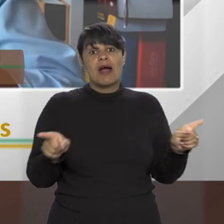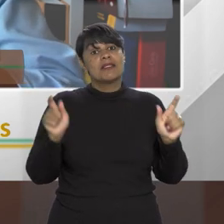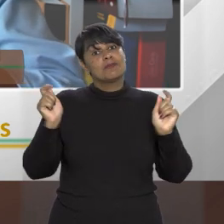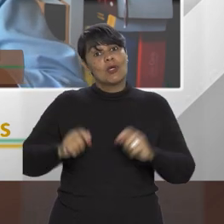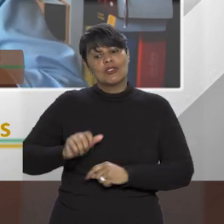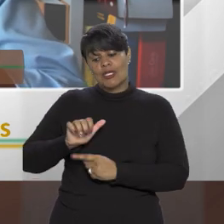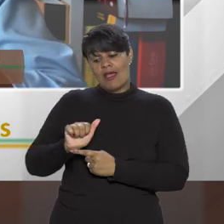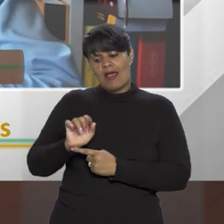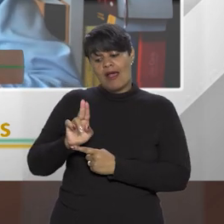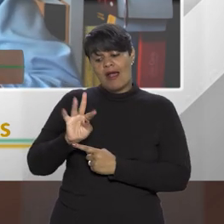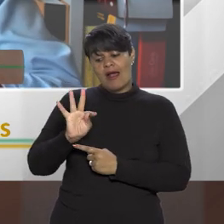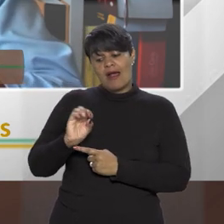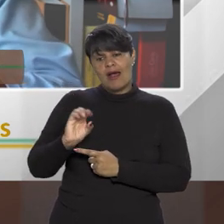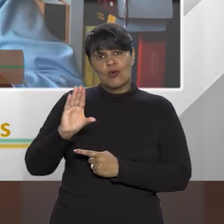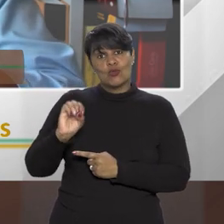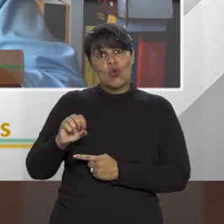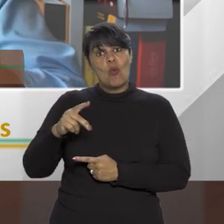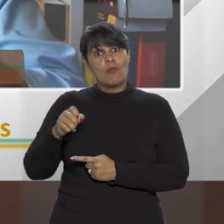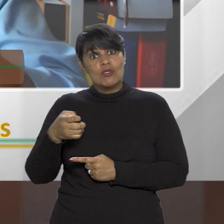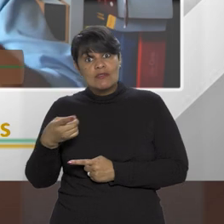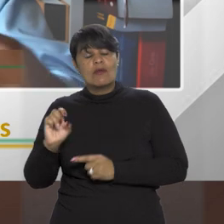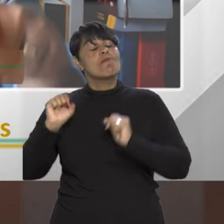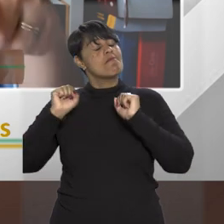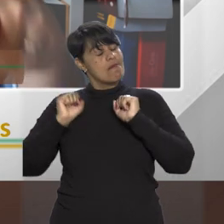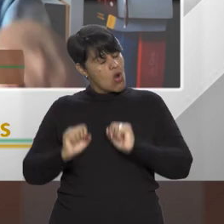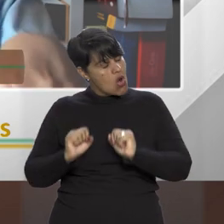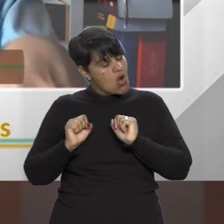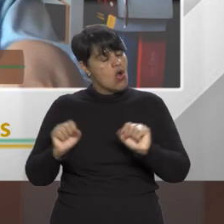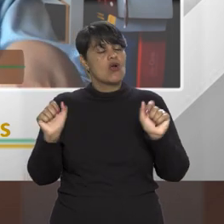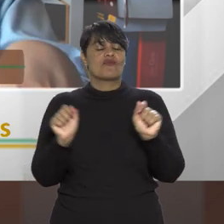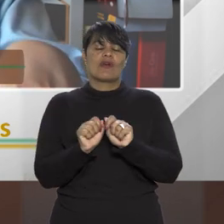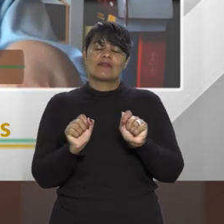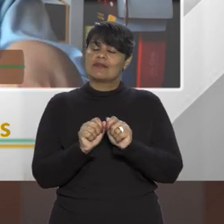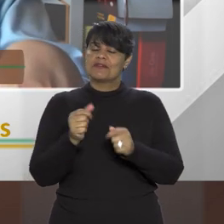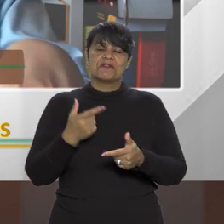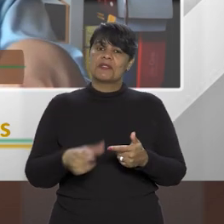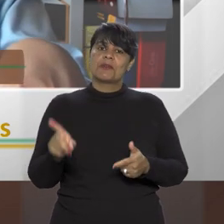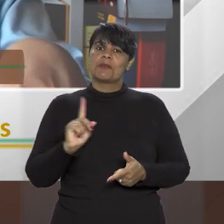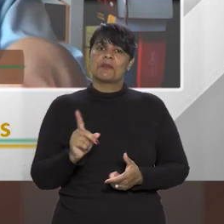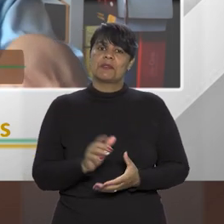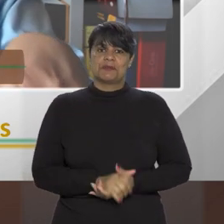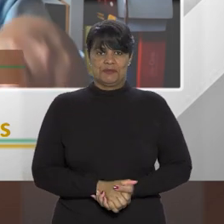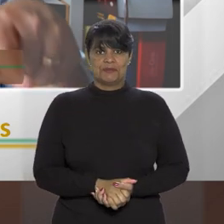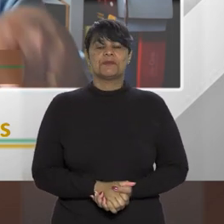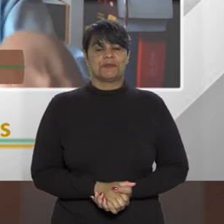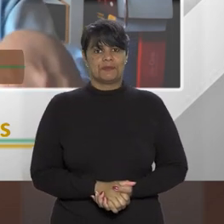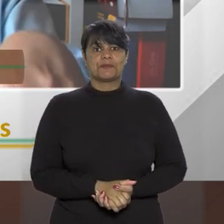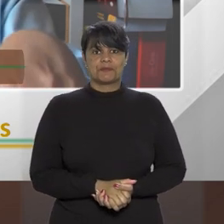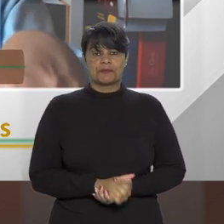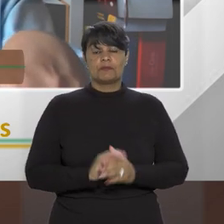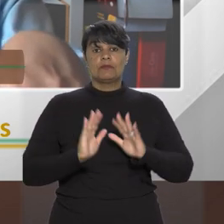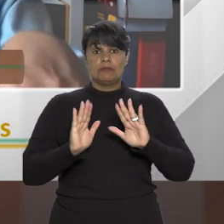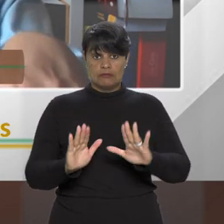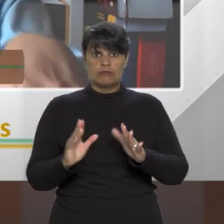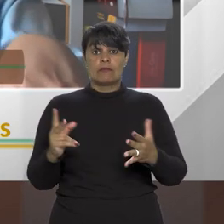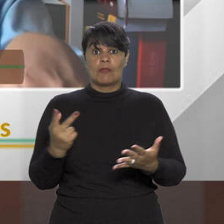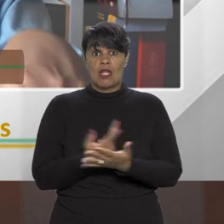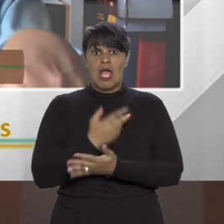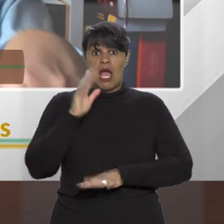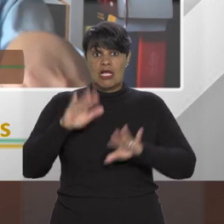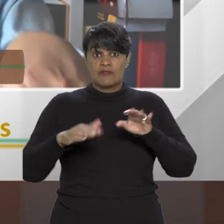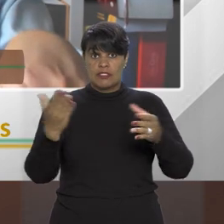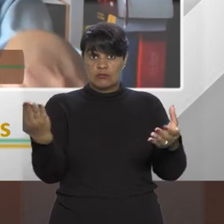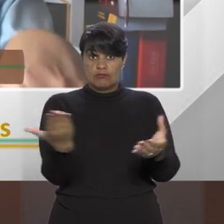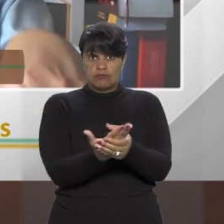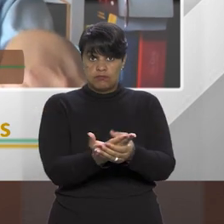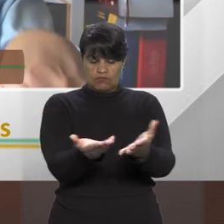seguinte: têm recebido ações e suspendido processos, dizendo o seguinte: suspendo o processo para que o autor